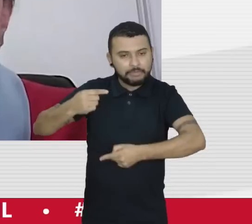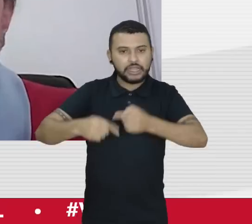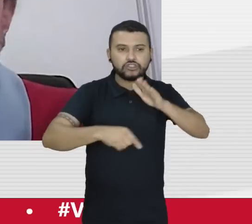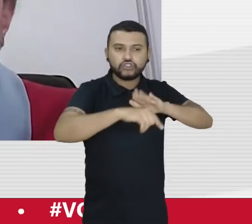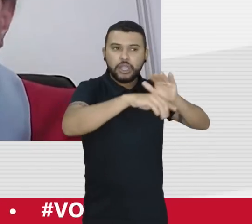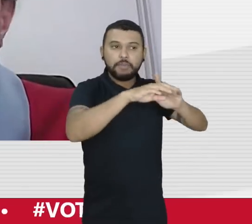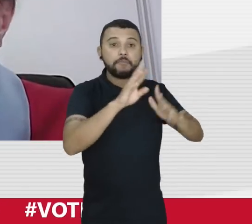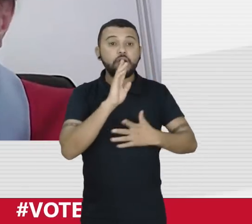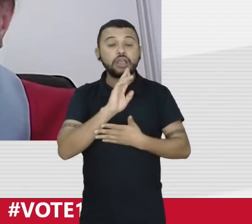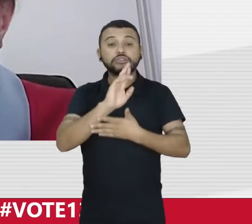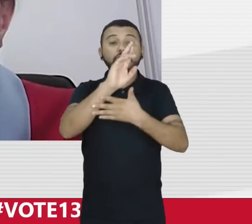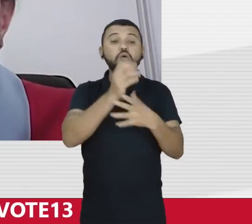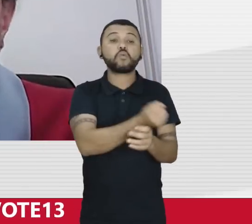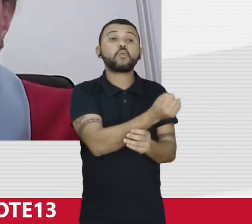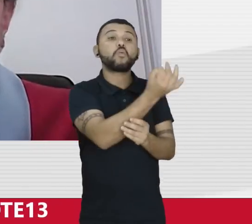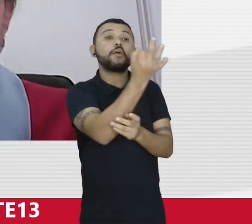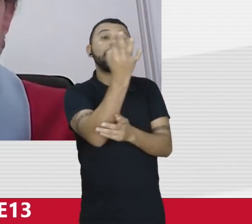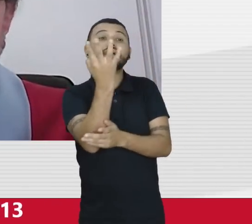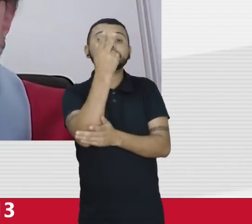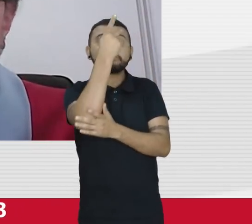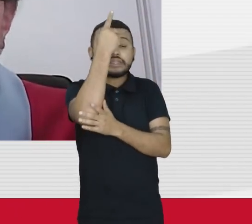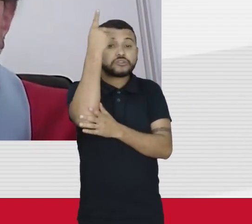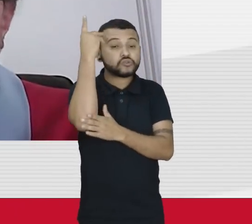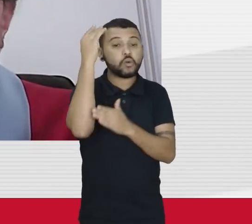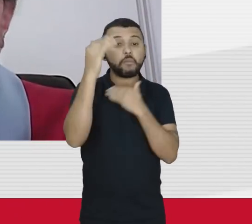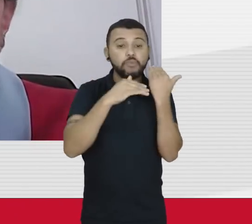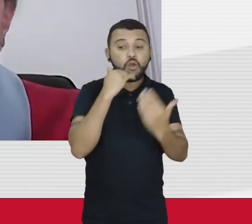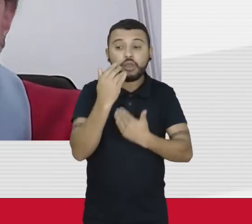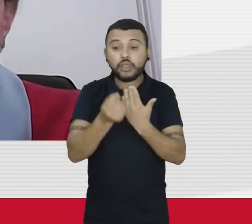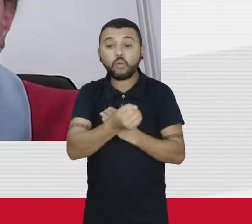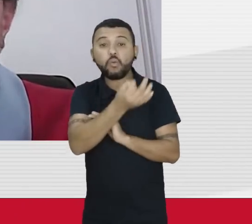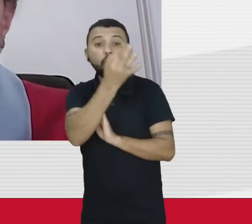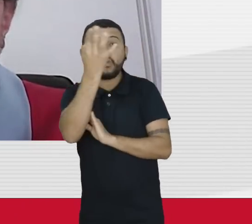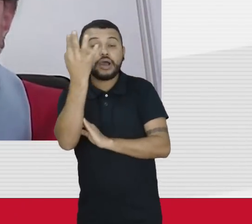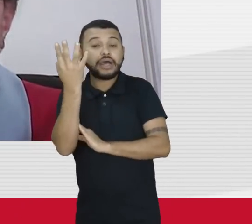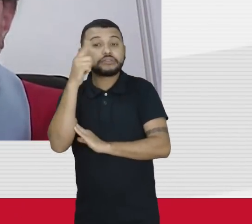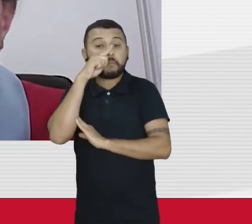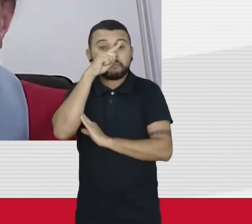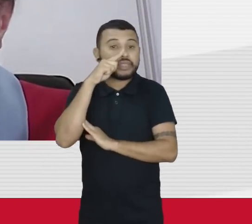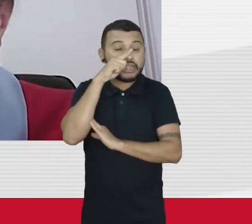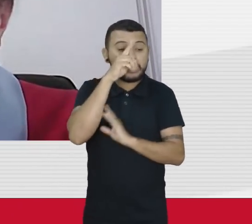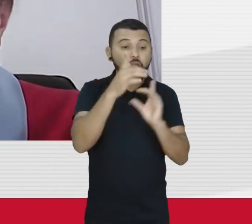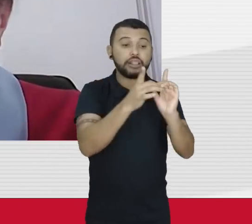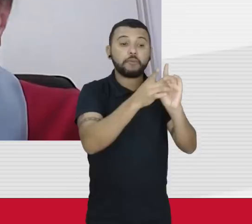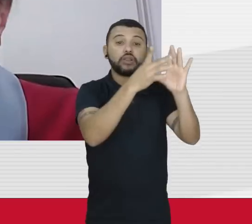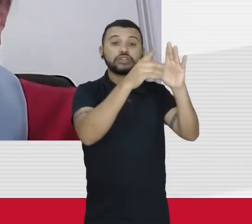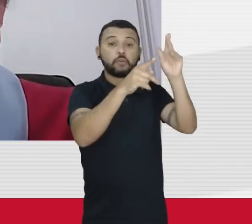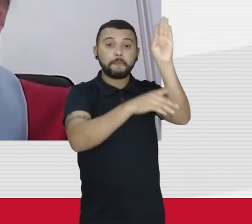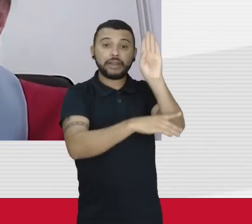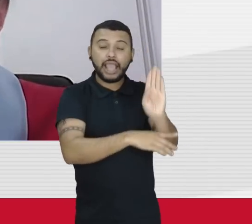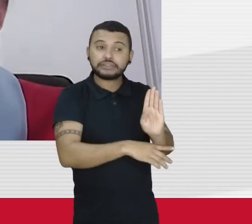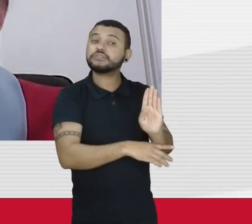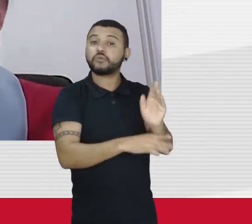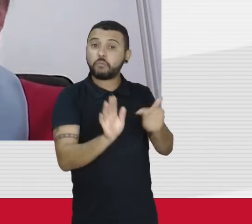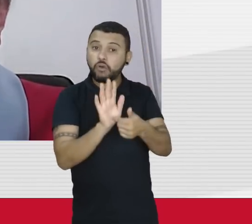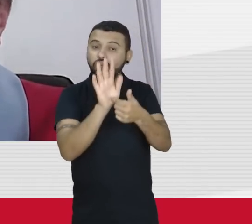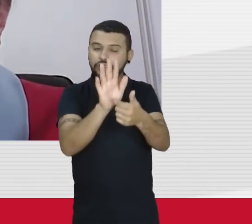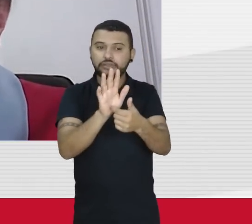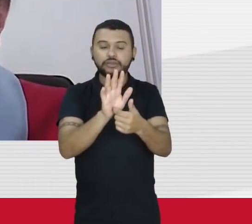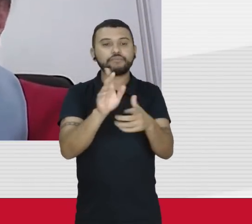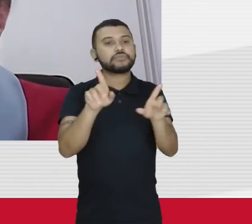o resultado disso na vida concreta das pessoas e os riscos à democracia que isso importa, e